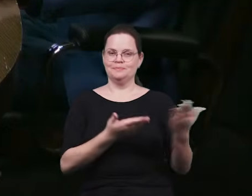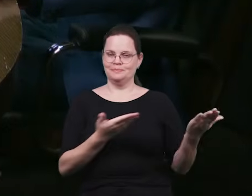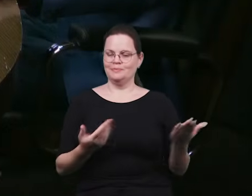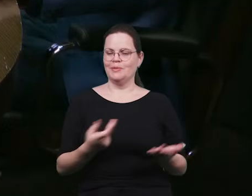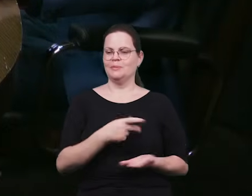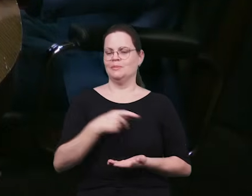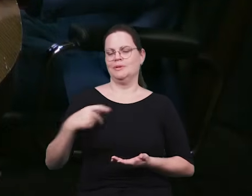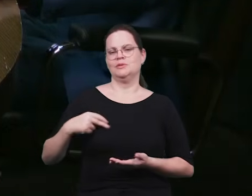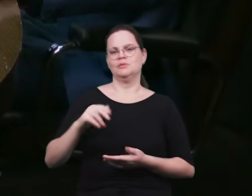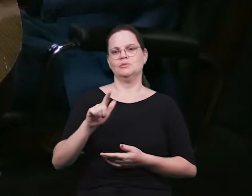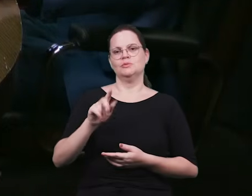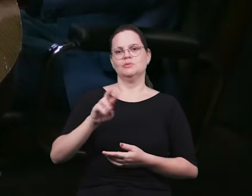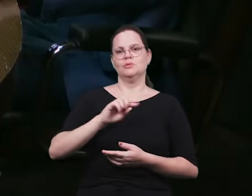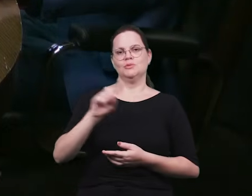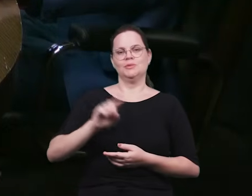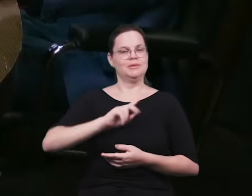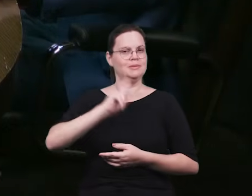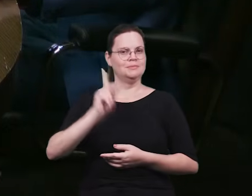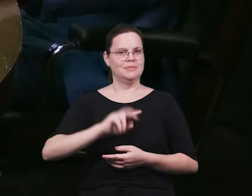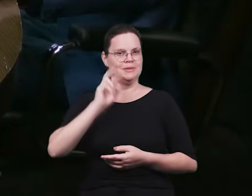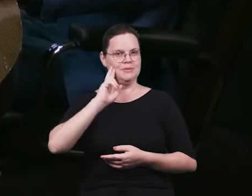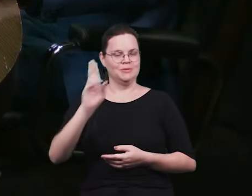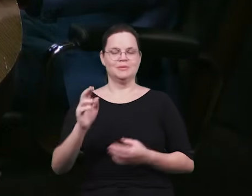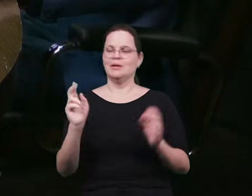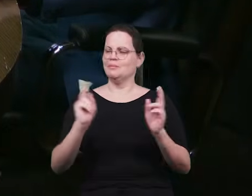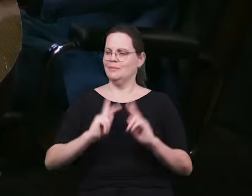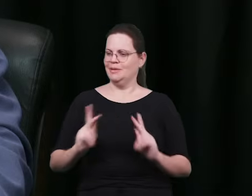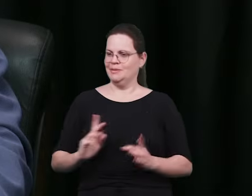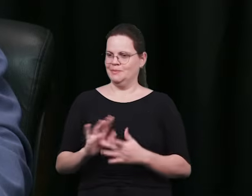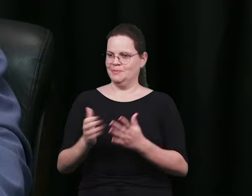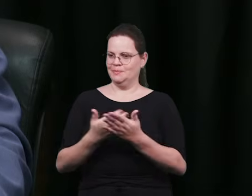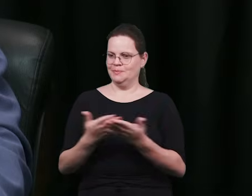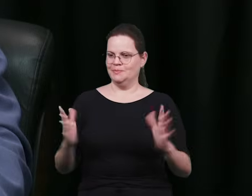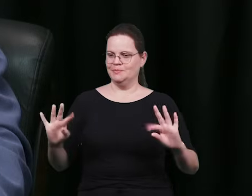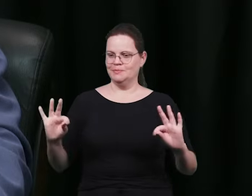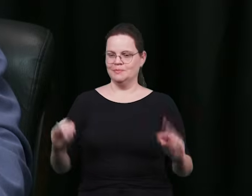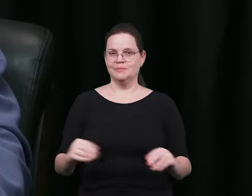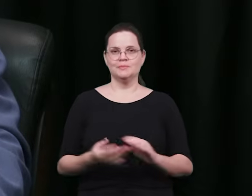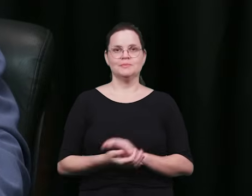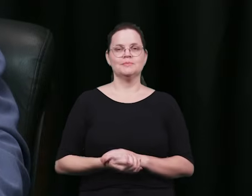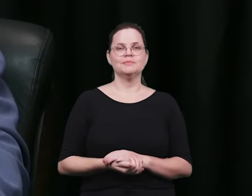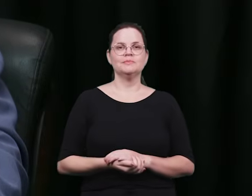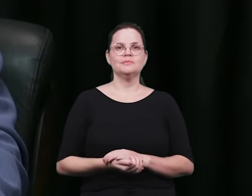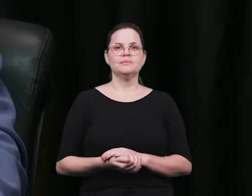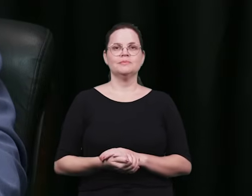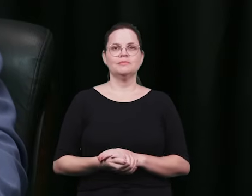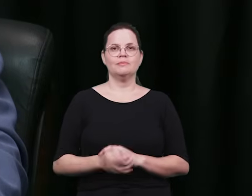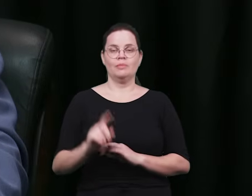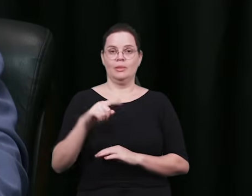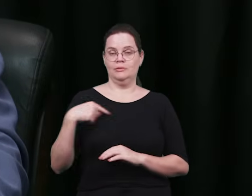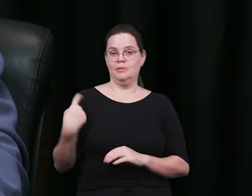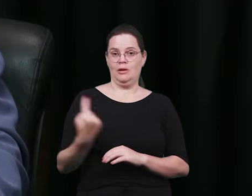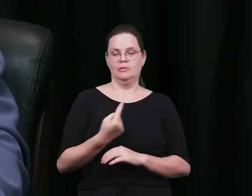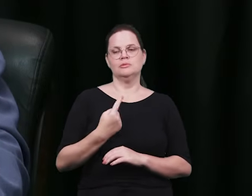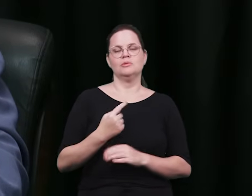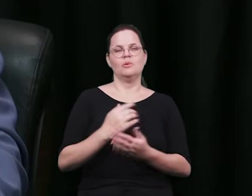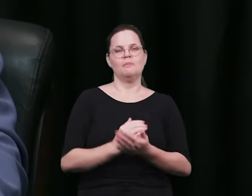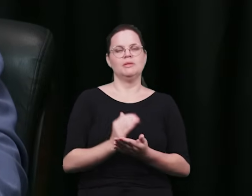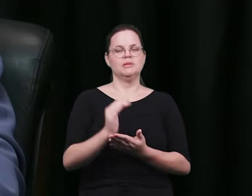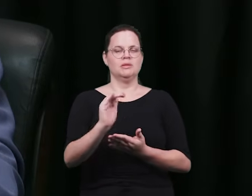paz do Senhor. A paz do Senhor a todos. Nós estamos em uma